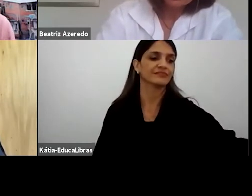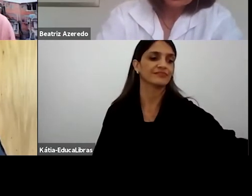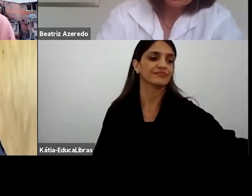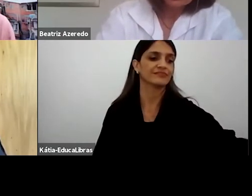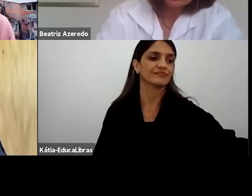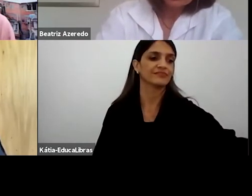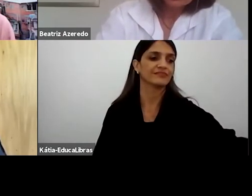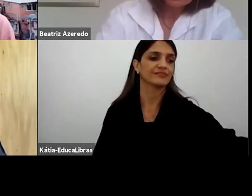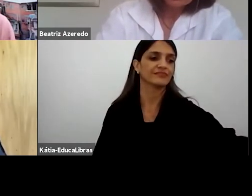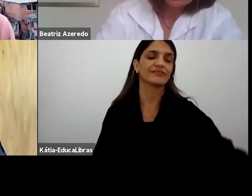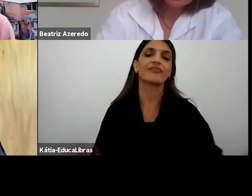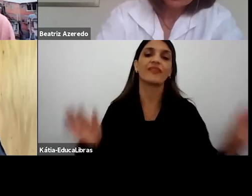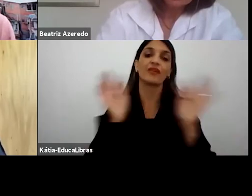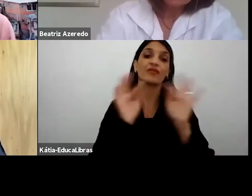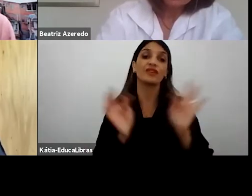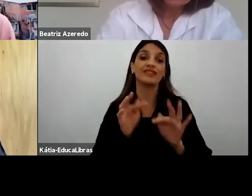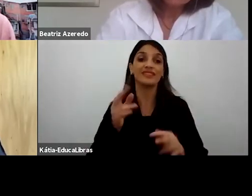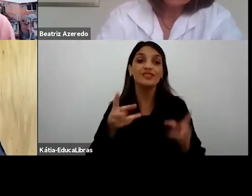fico muito feliz de ver.